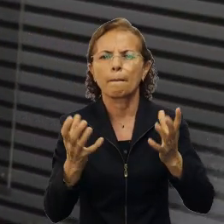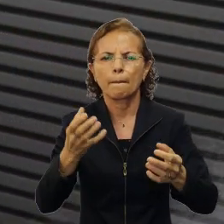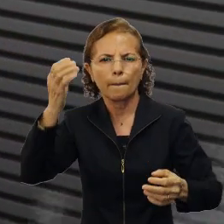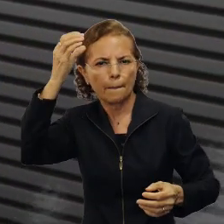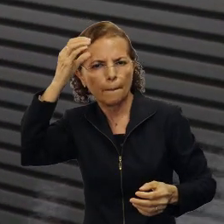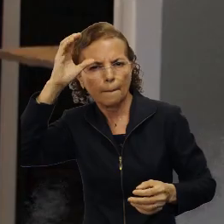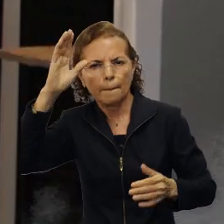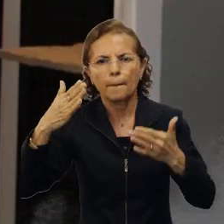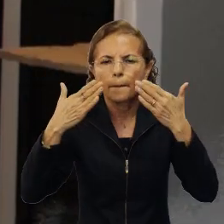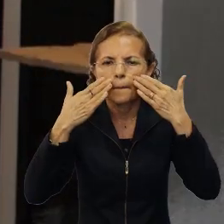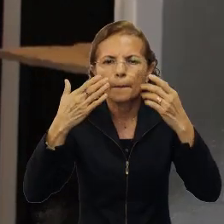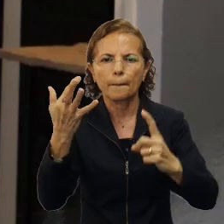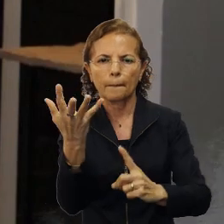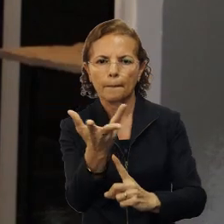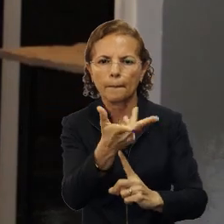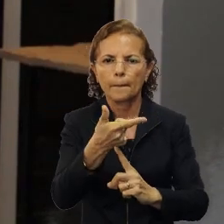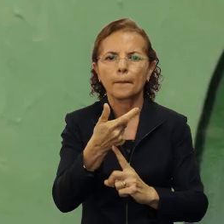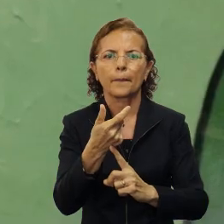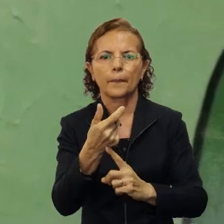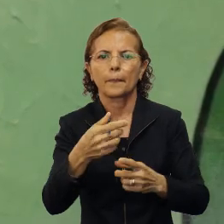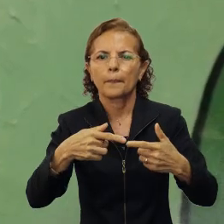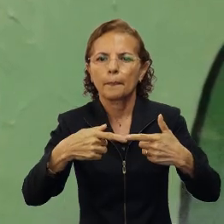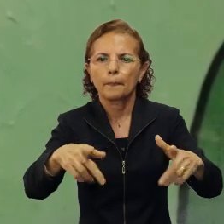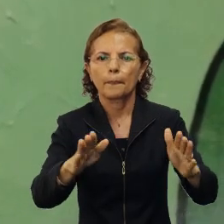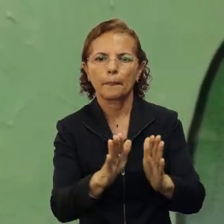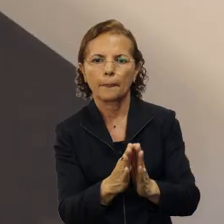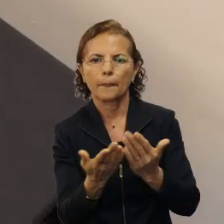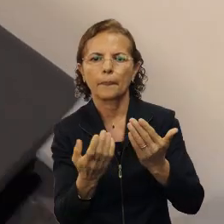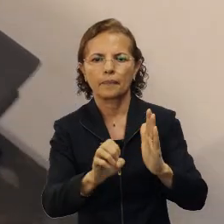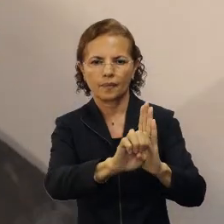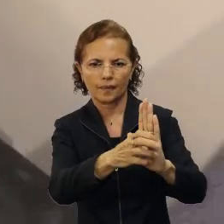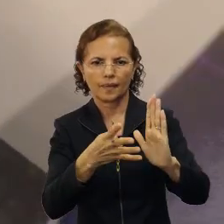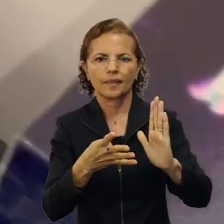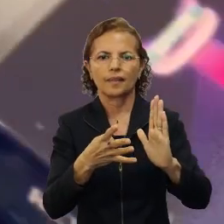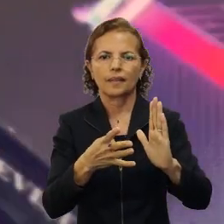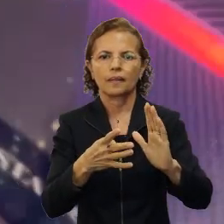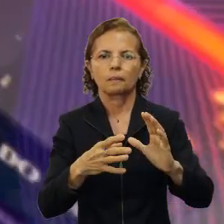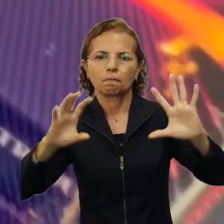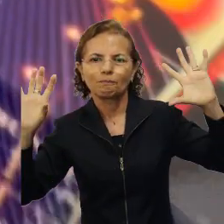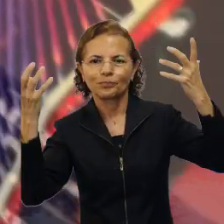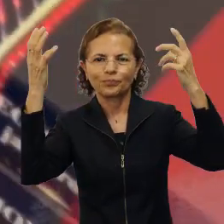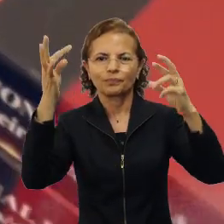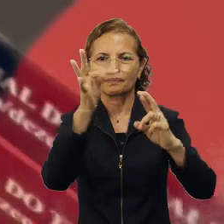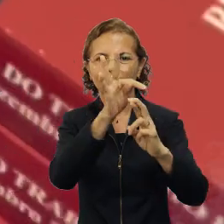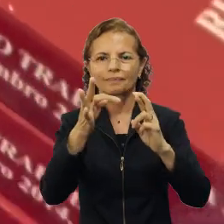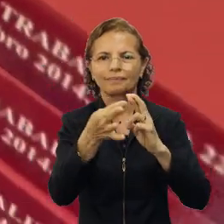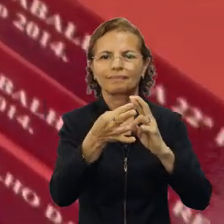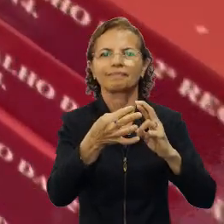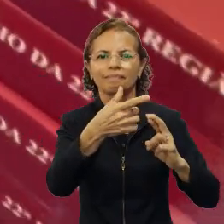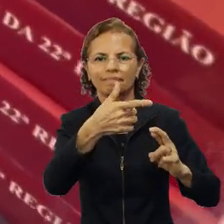promove a cultura local, com exposições temáticas e de artistas regionais, lançamentos de livros e eventos comemorativos